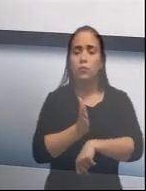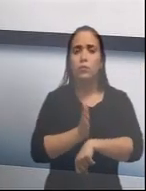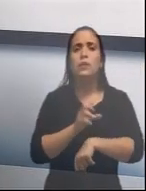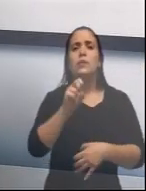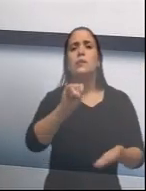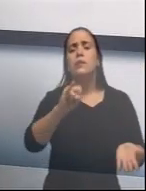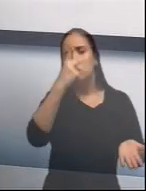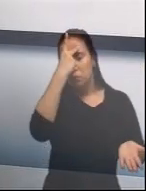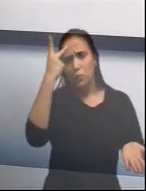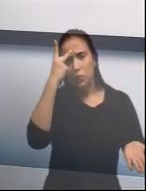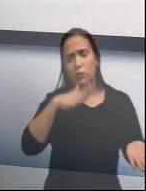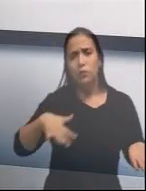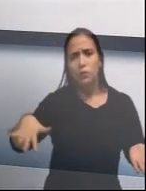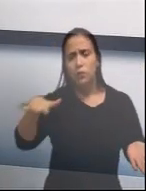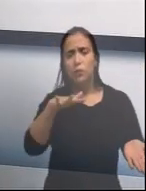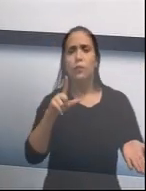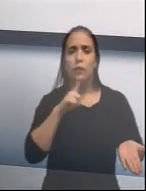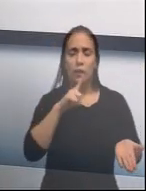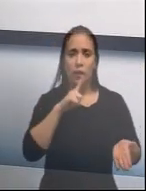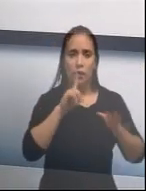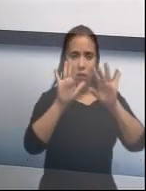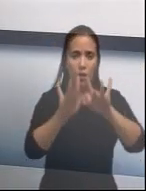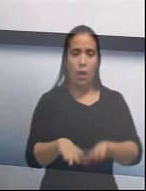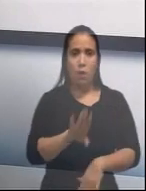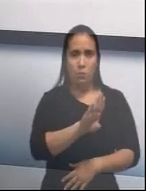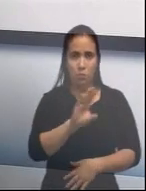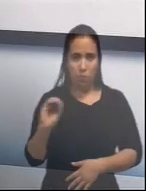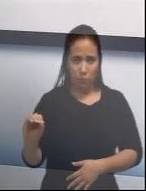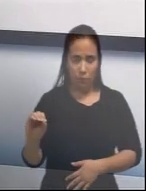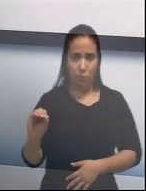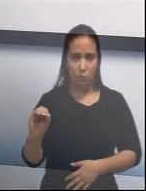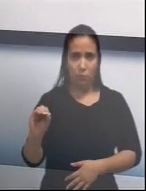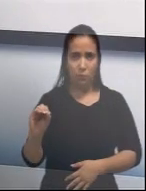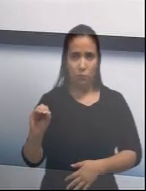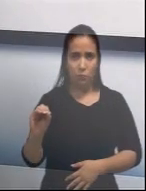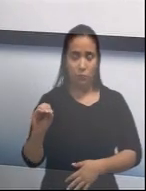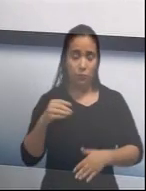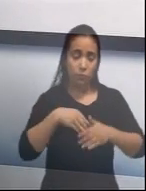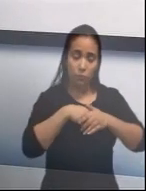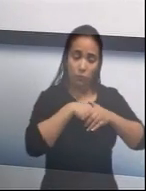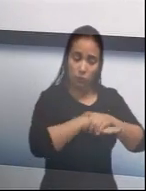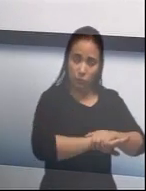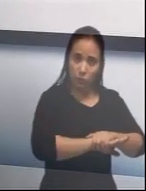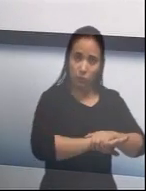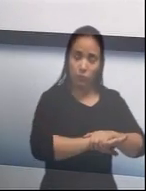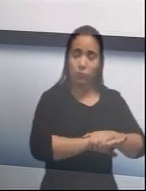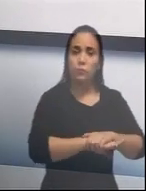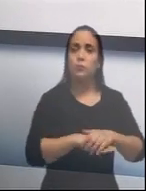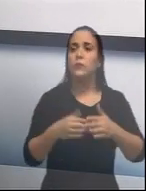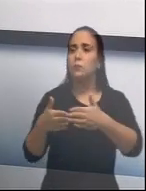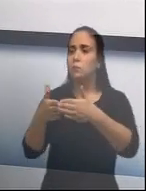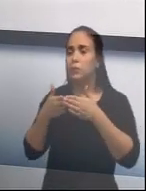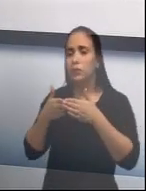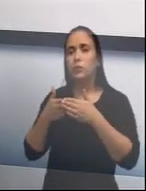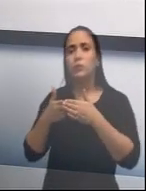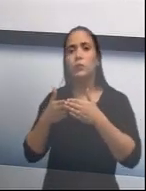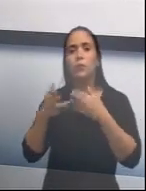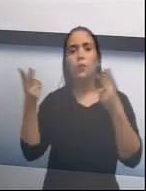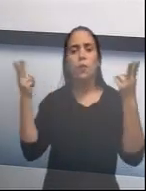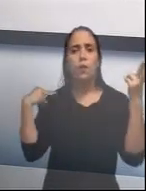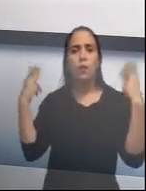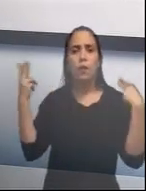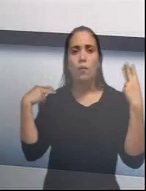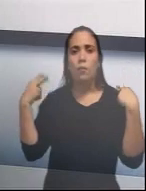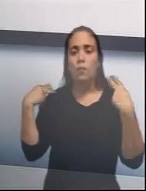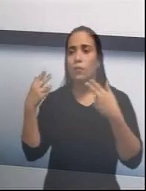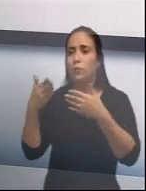se as pessoas tiveram um BO como documento e um pedido de uma carteira, não deve valer não